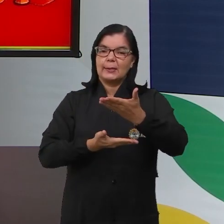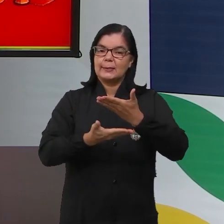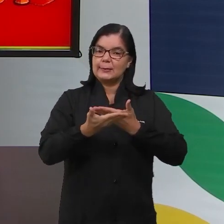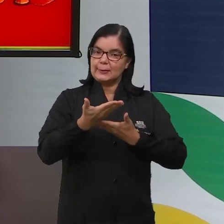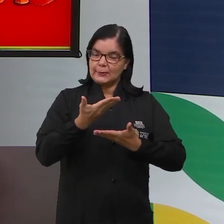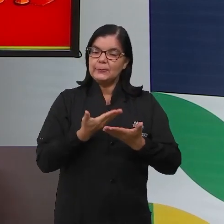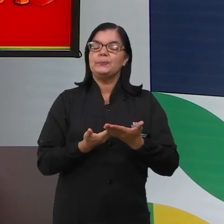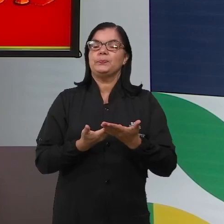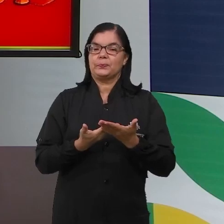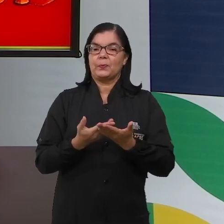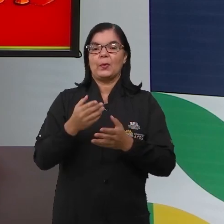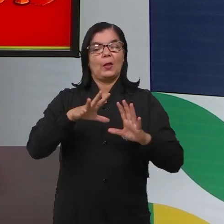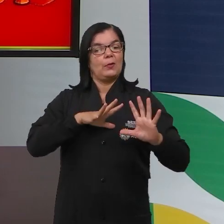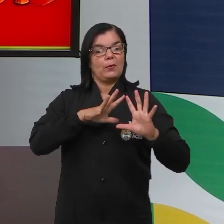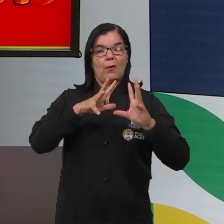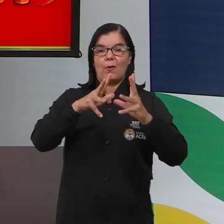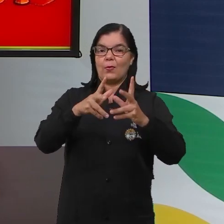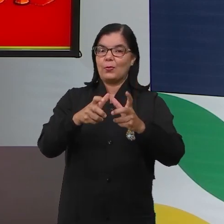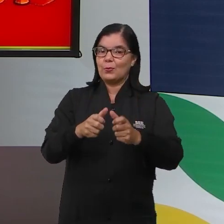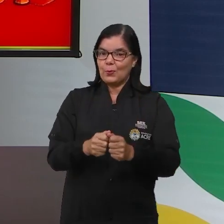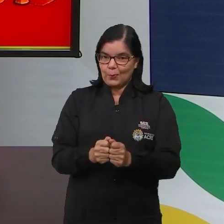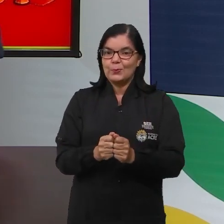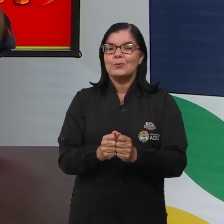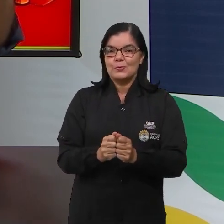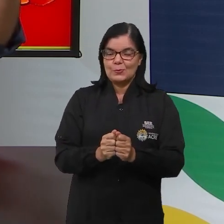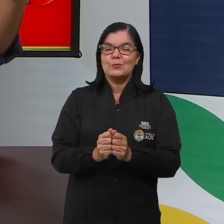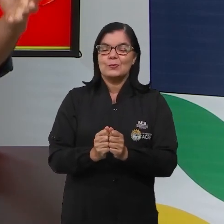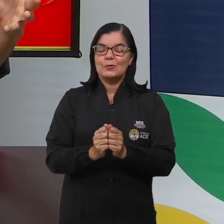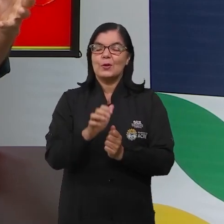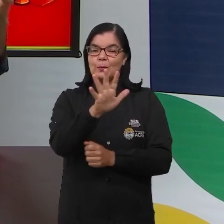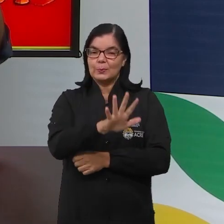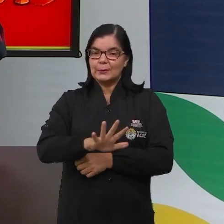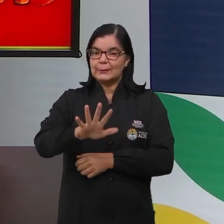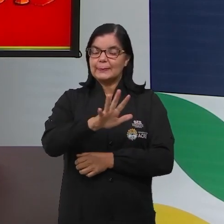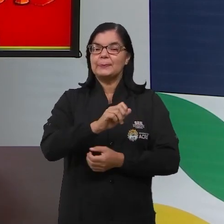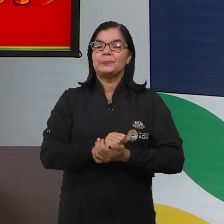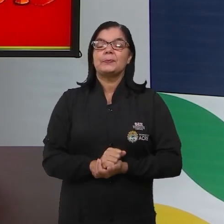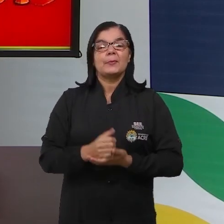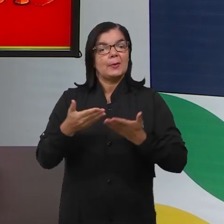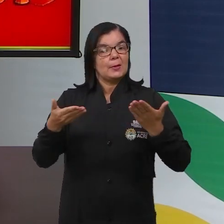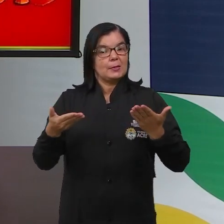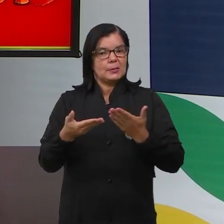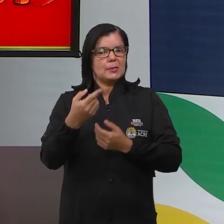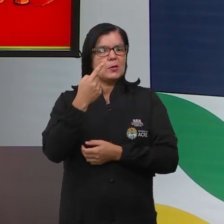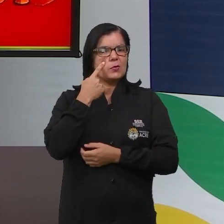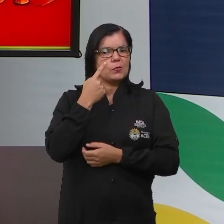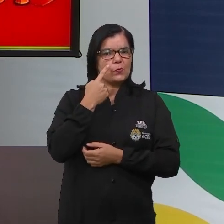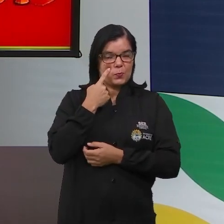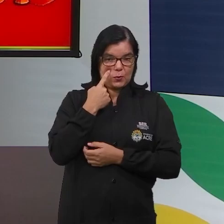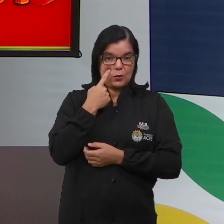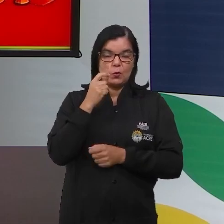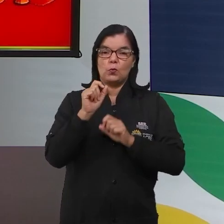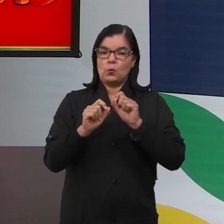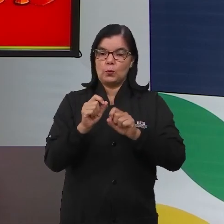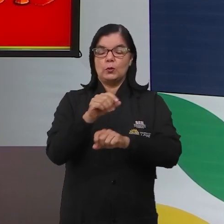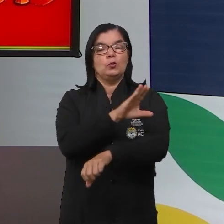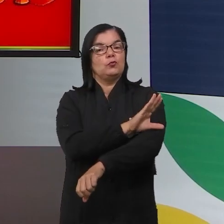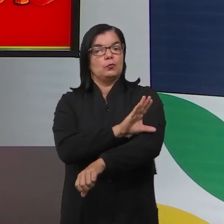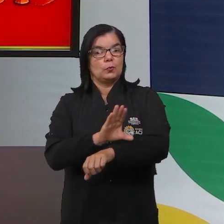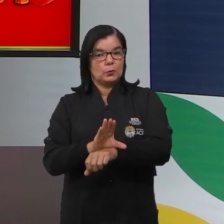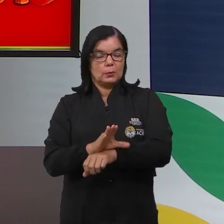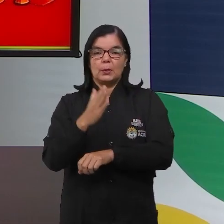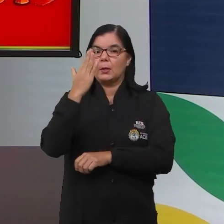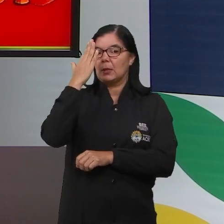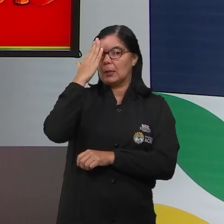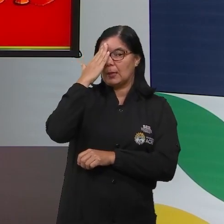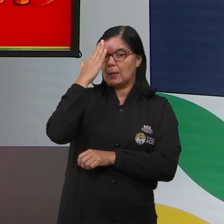sendo mais universal, essa globalização numa troca um pouco mais ampla. Então, se a gente vem no aspecto de cultura,